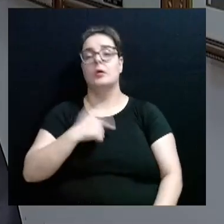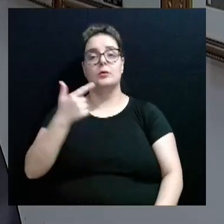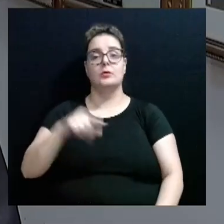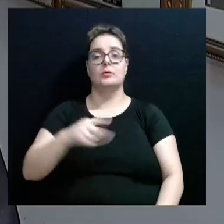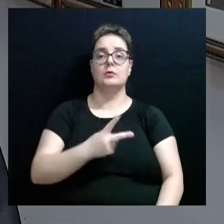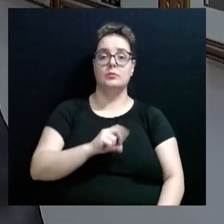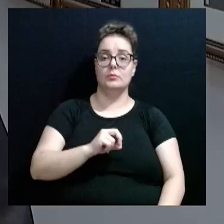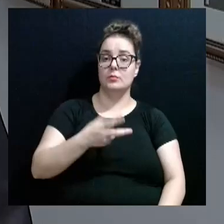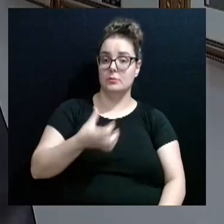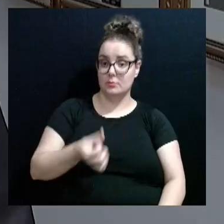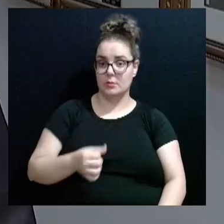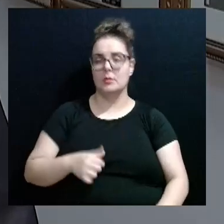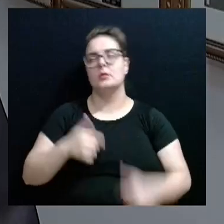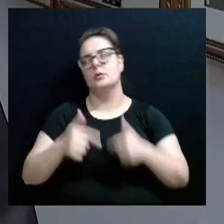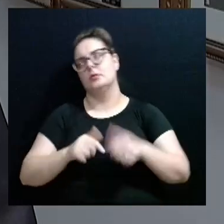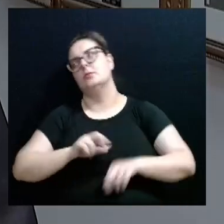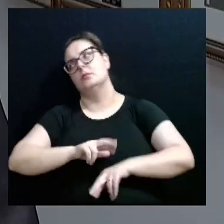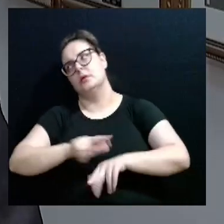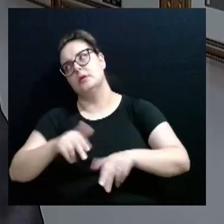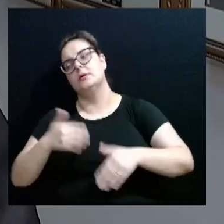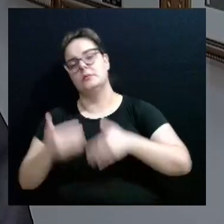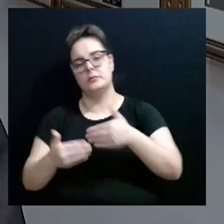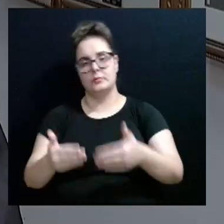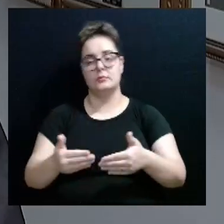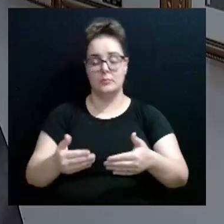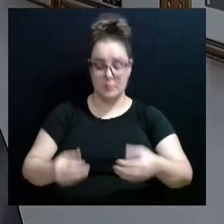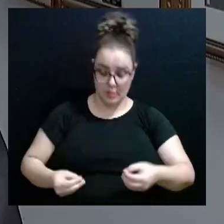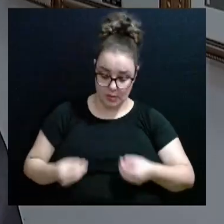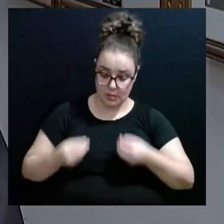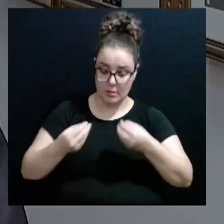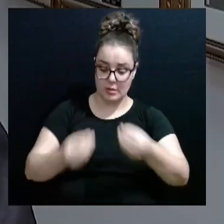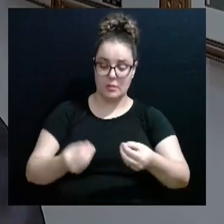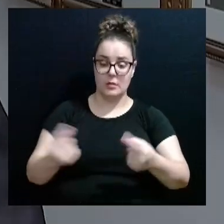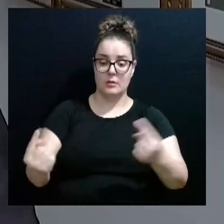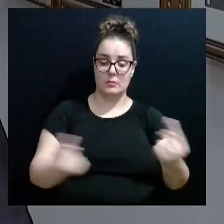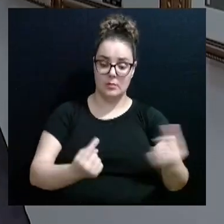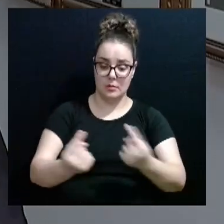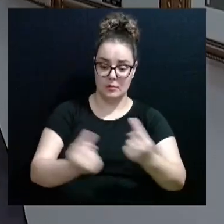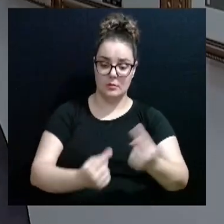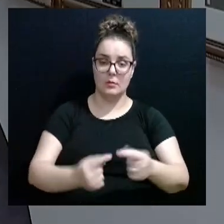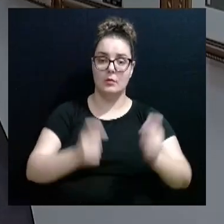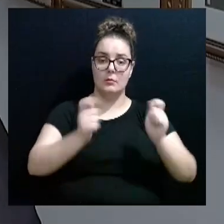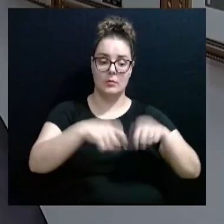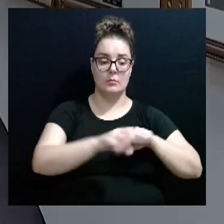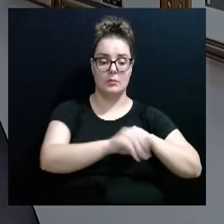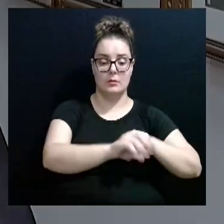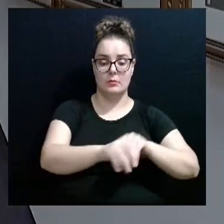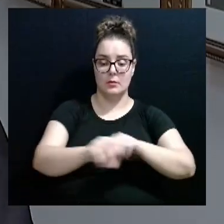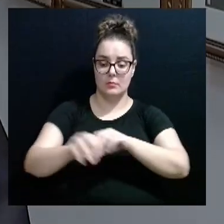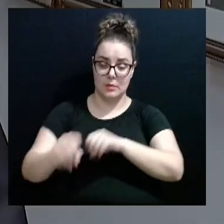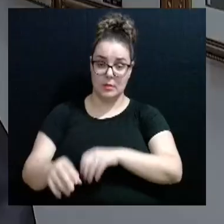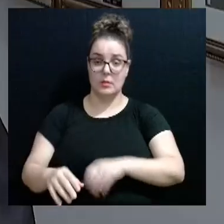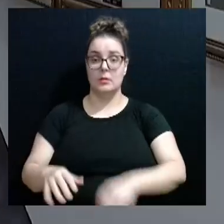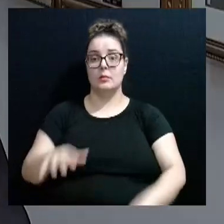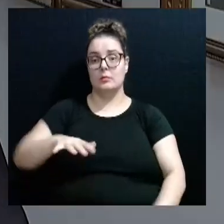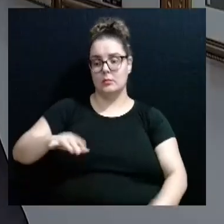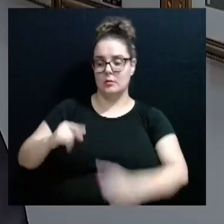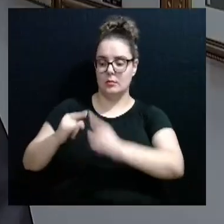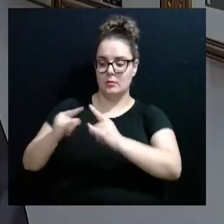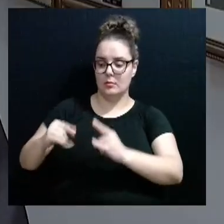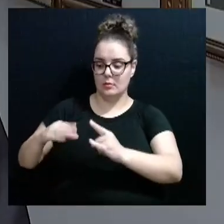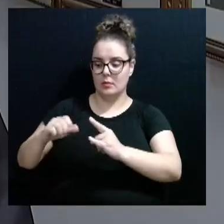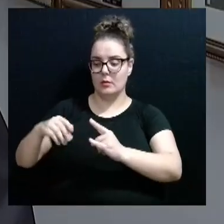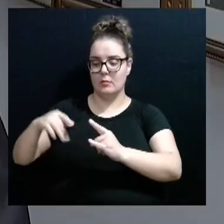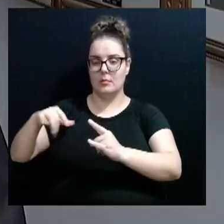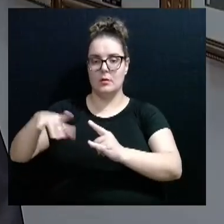trabalho pela frente ainda. É trazer essas pessoas para capacitar muitas pessoas ali, tanto do Camelô, como também dos bairros, das